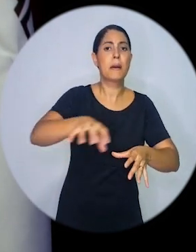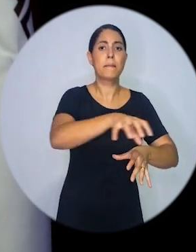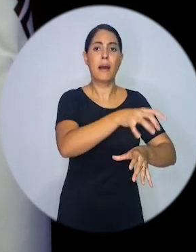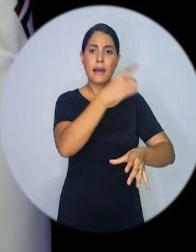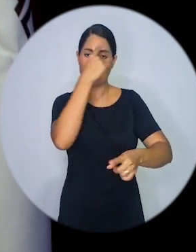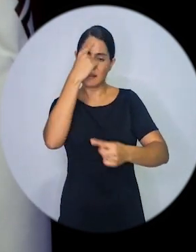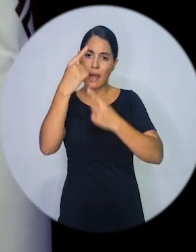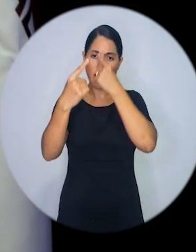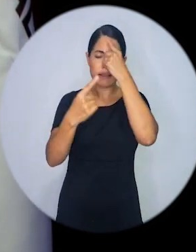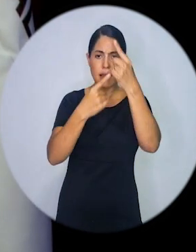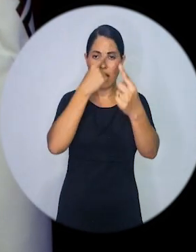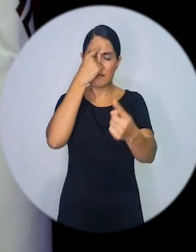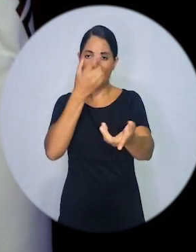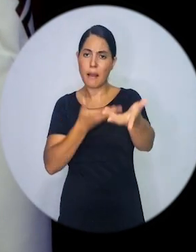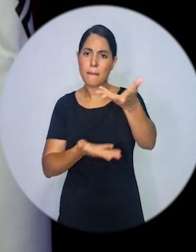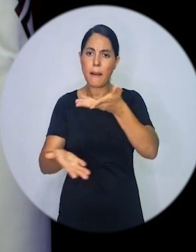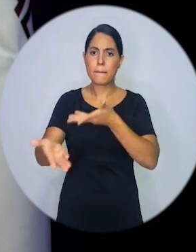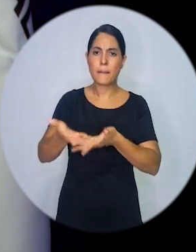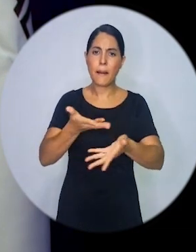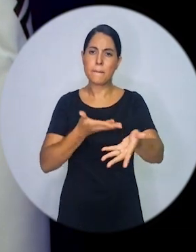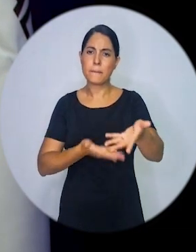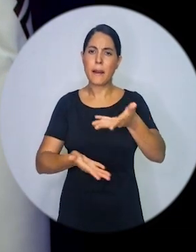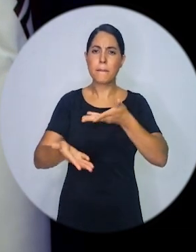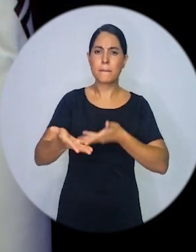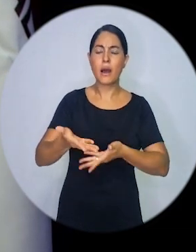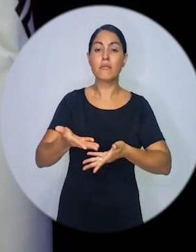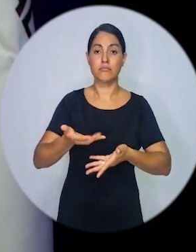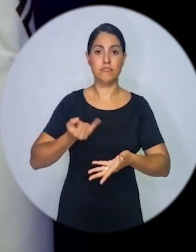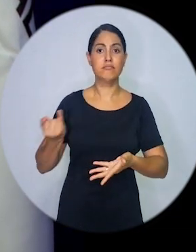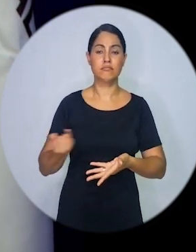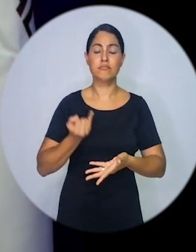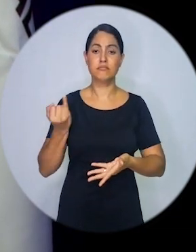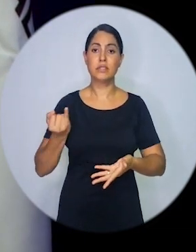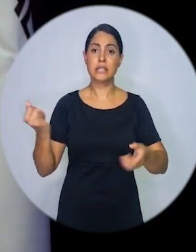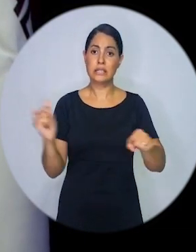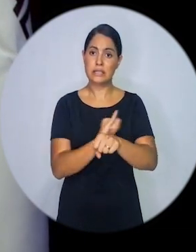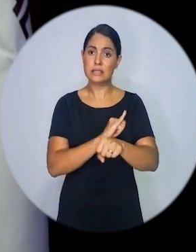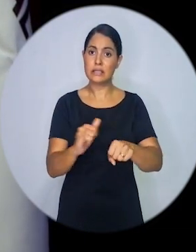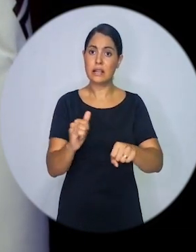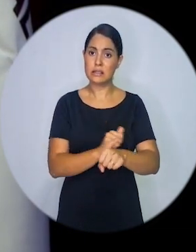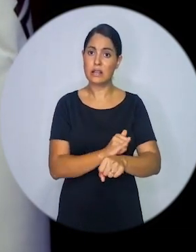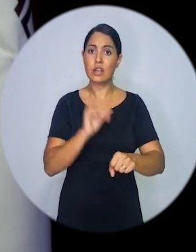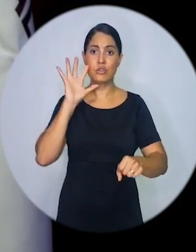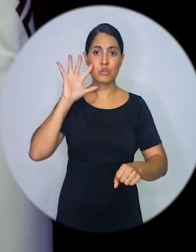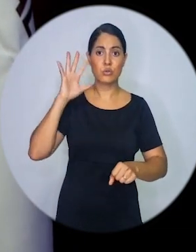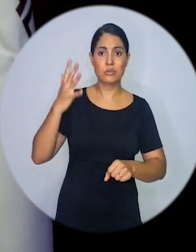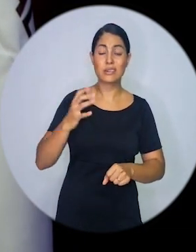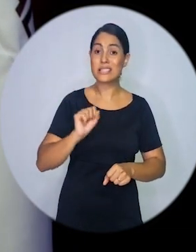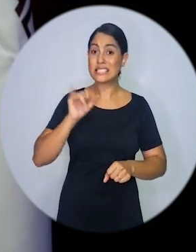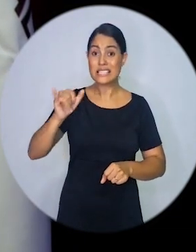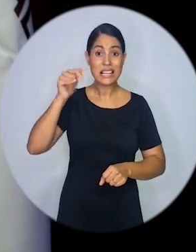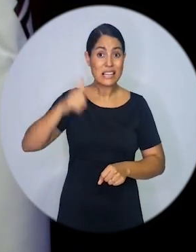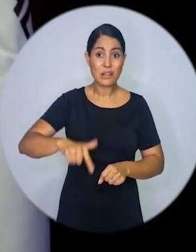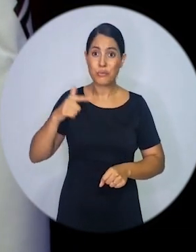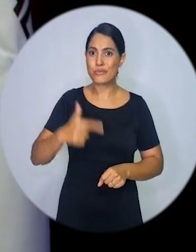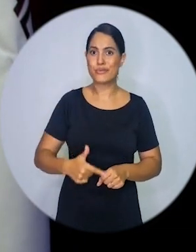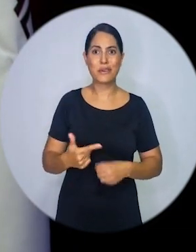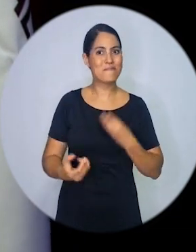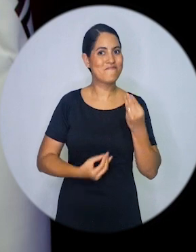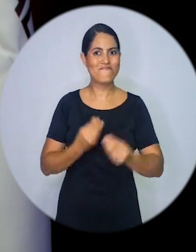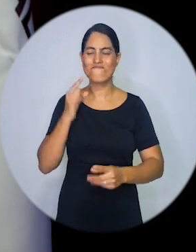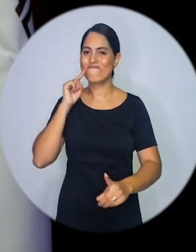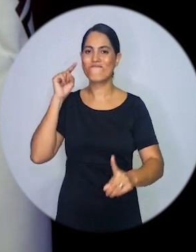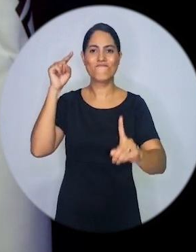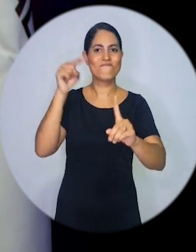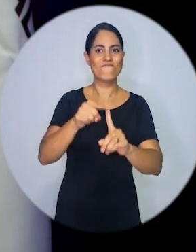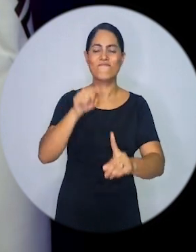jurídicas, sem a troca de ideias, sem a apresentação de soluções, essa tarefa não